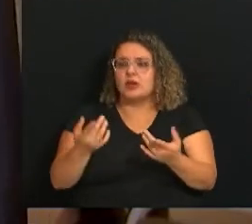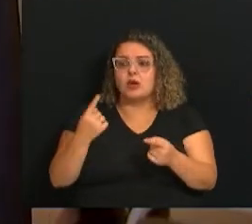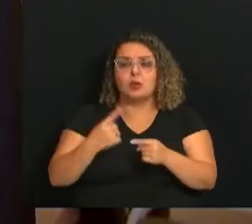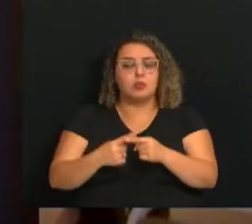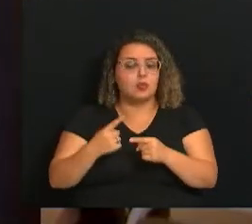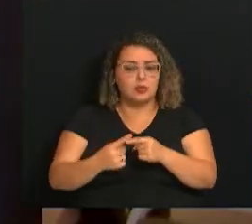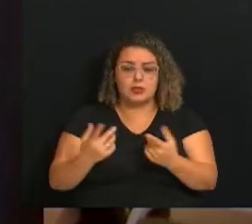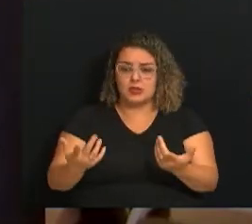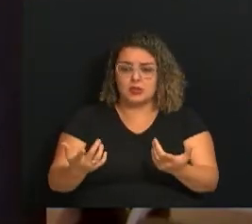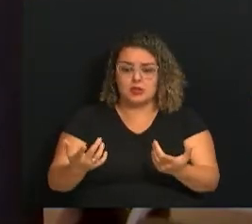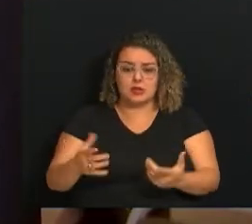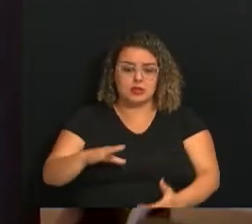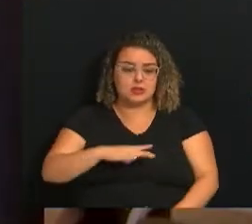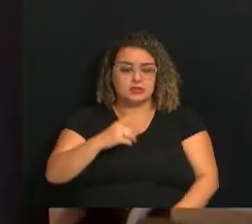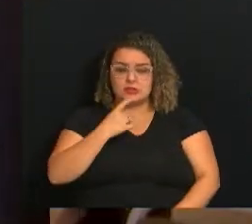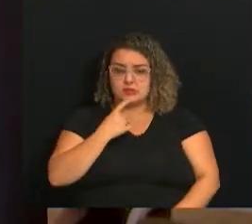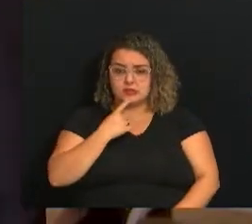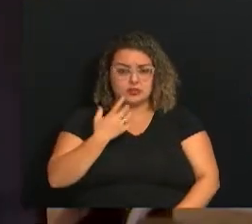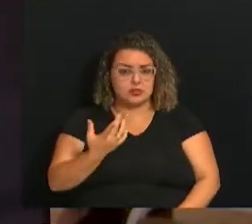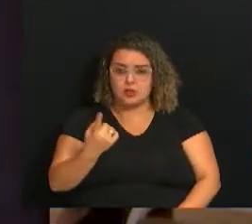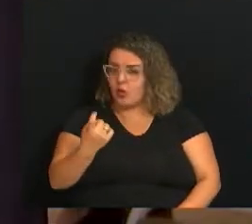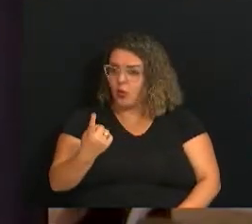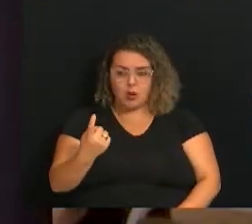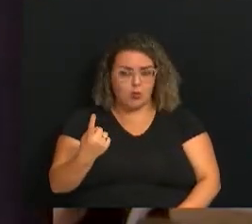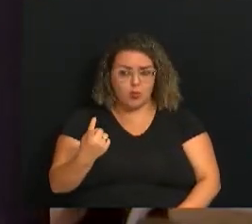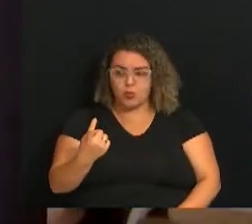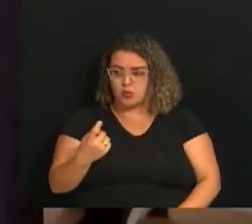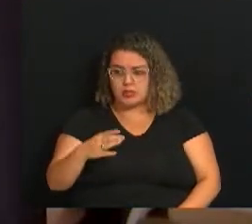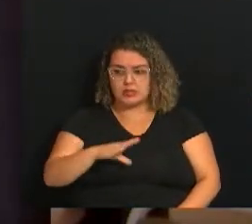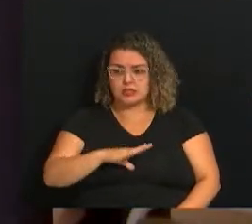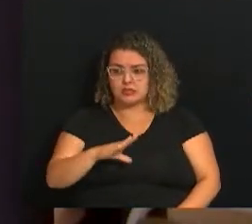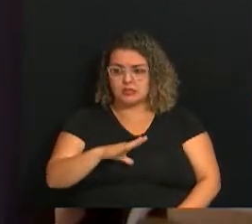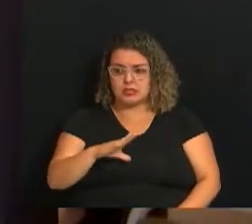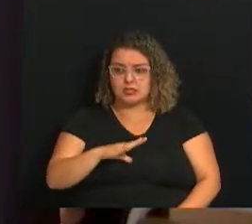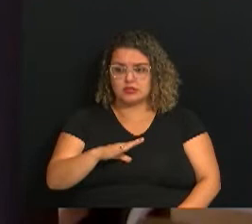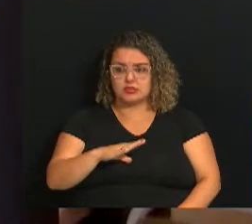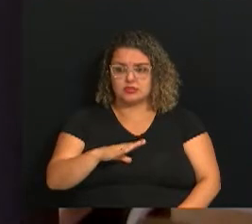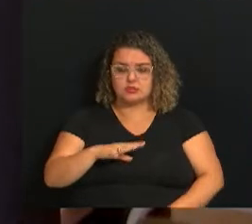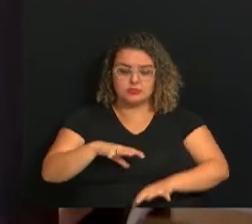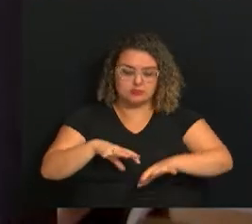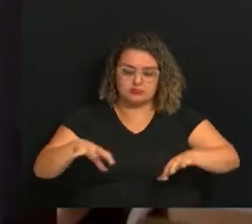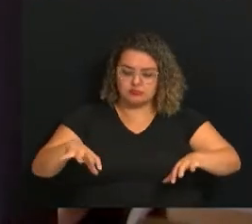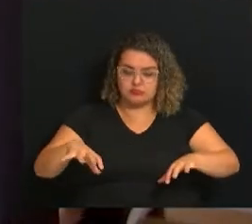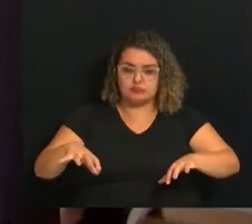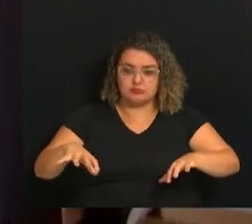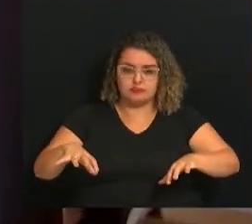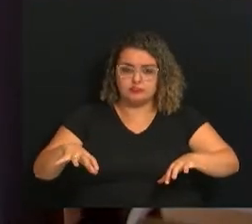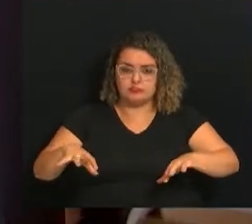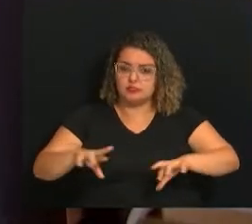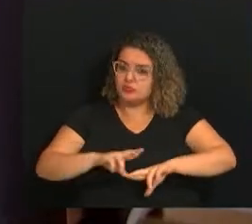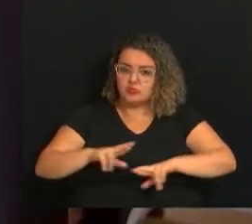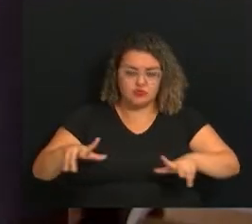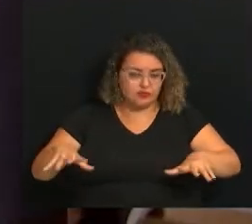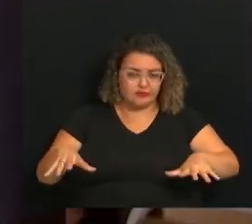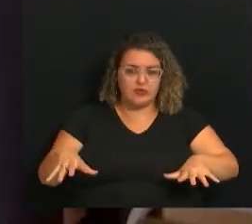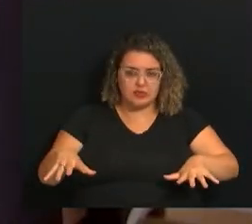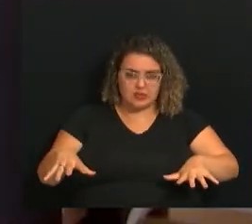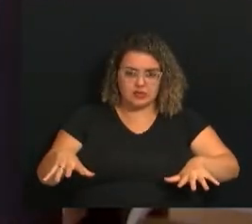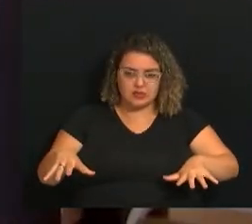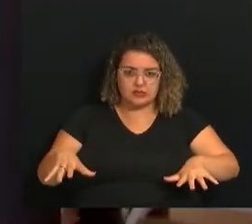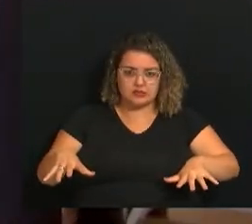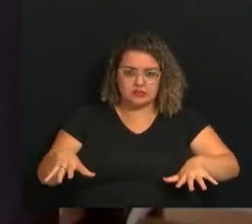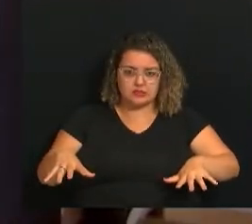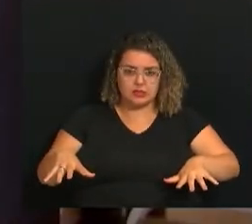Campinas, Campinas não é a única cidade que a sociedade está dividida em dois grupos muito diferentes. E esse